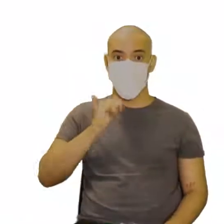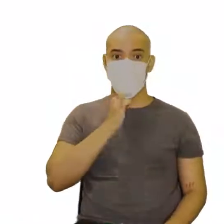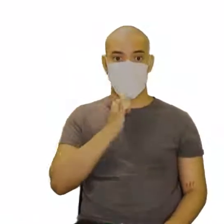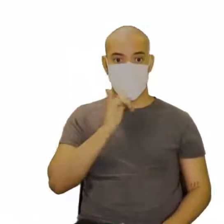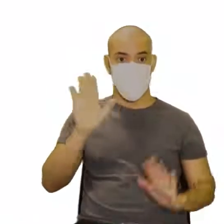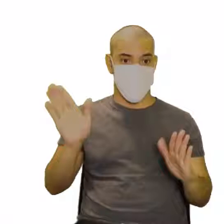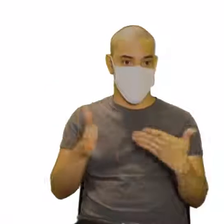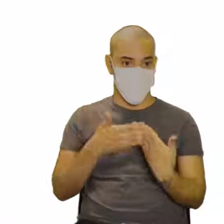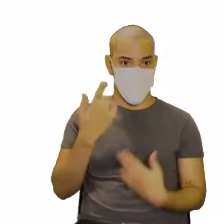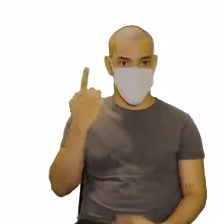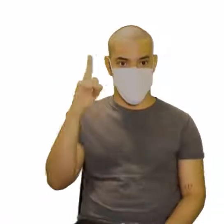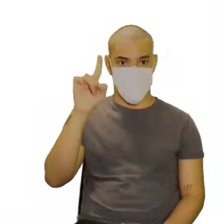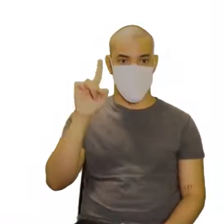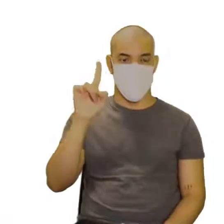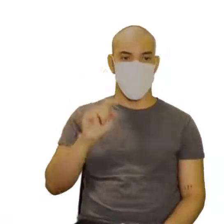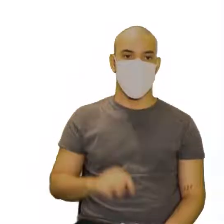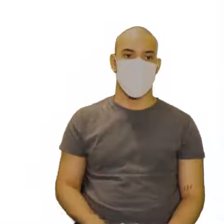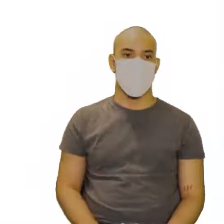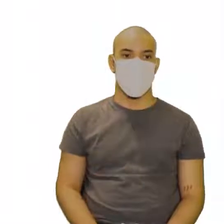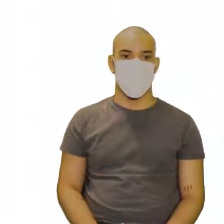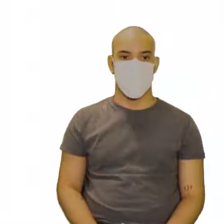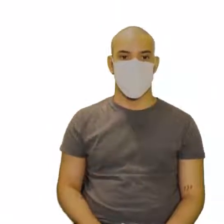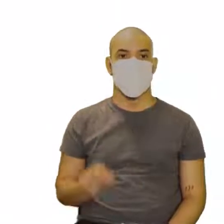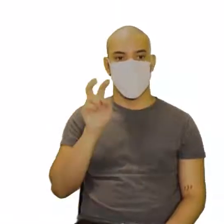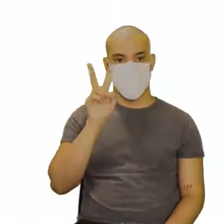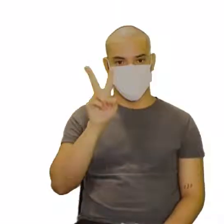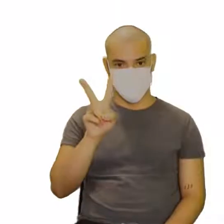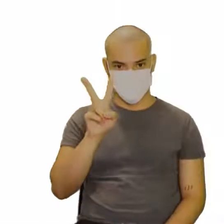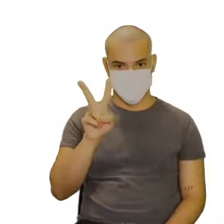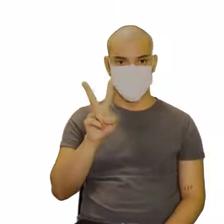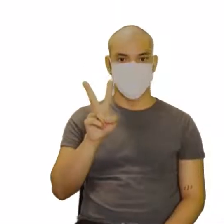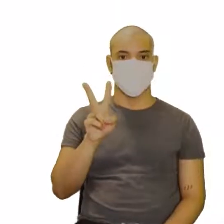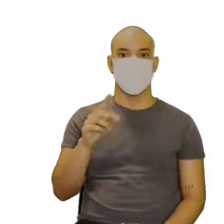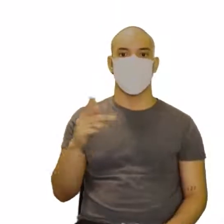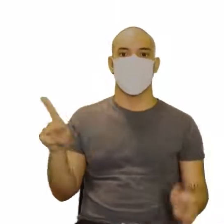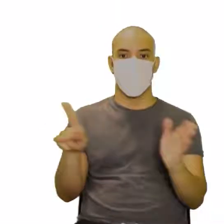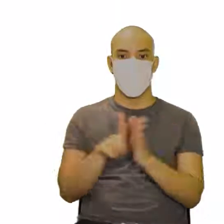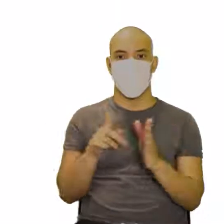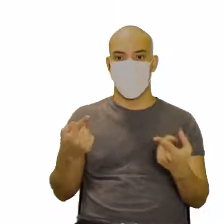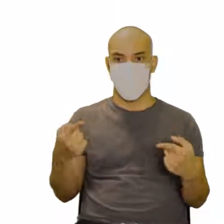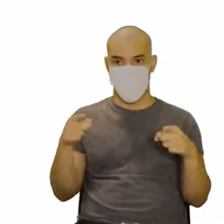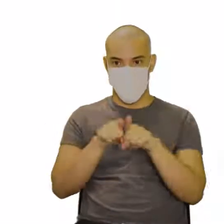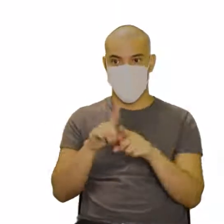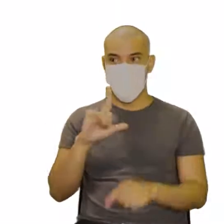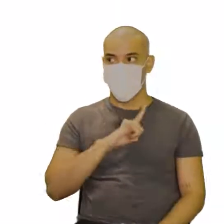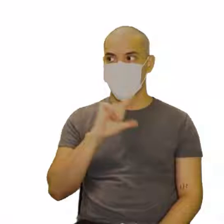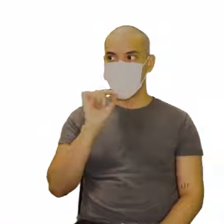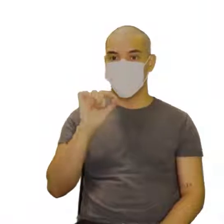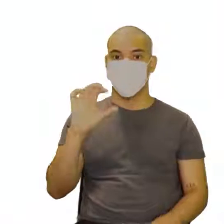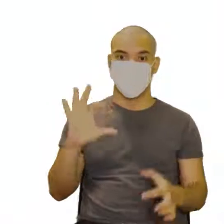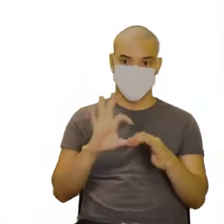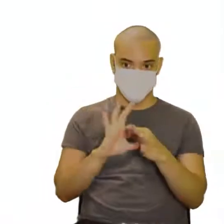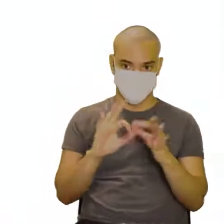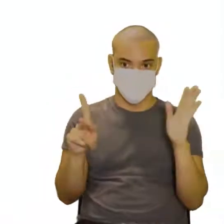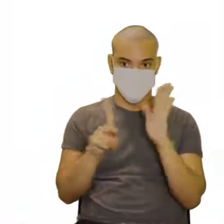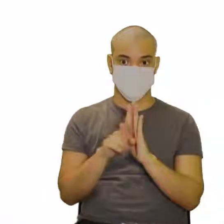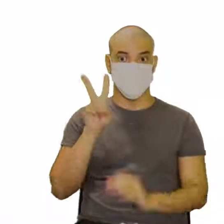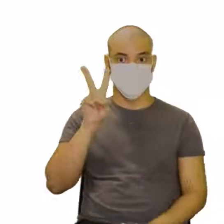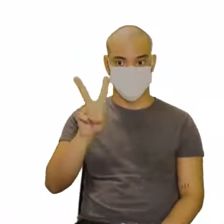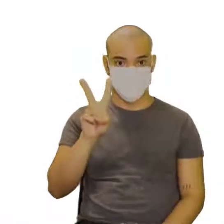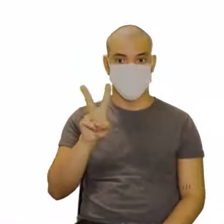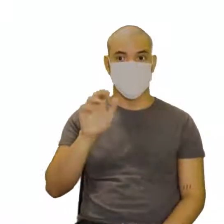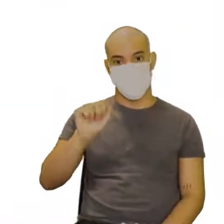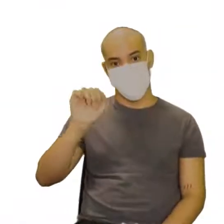aqui para fechar. Olha só, dois capacitores aí em paralelo. E nós temos aqui a associação em série de 2,